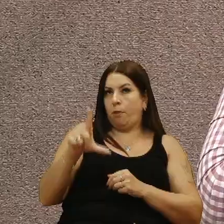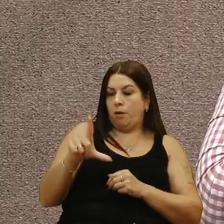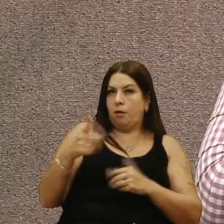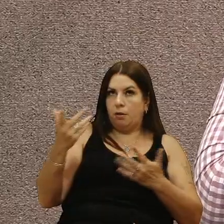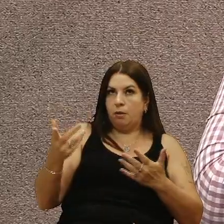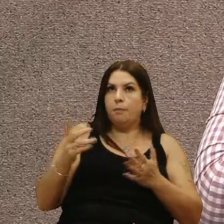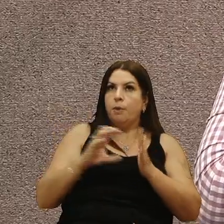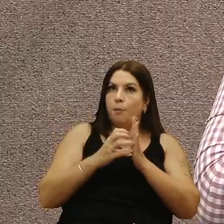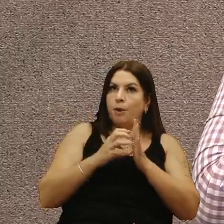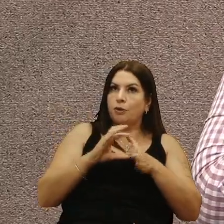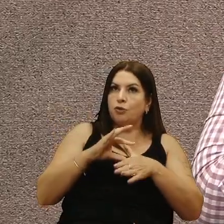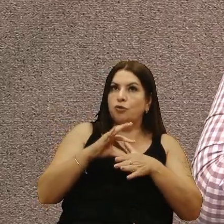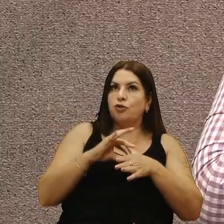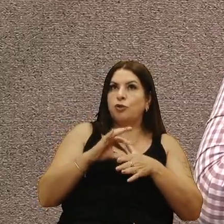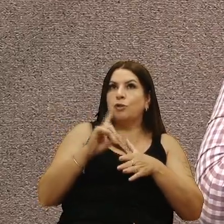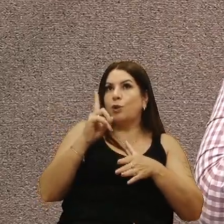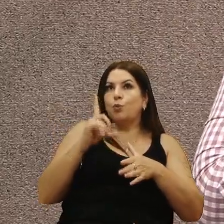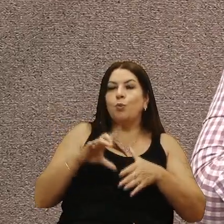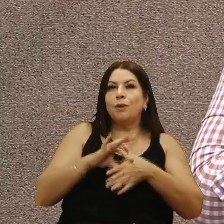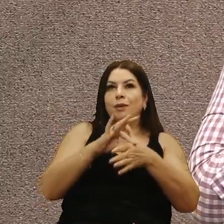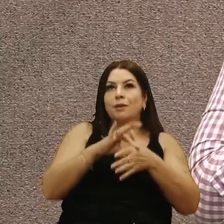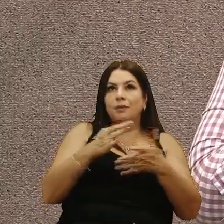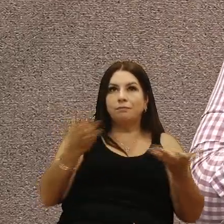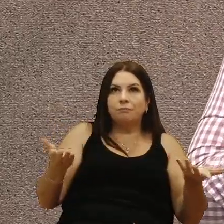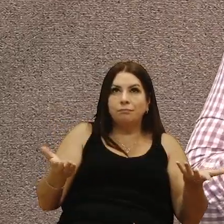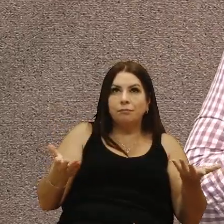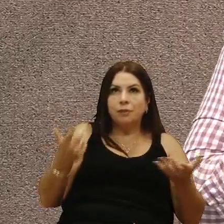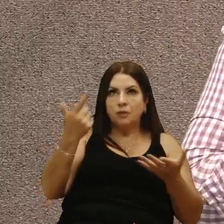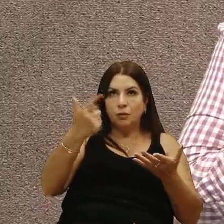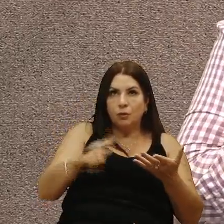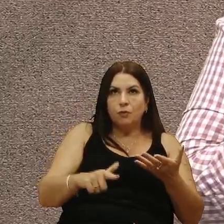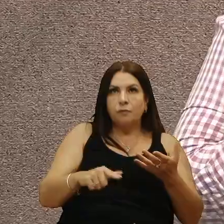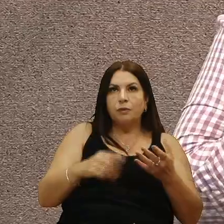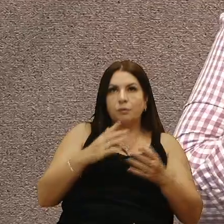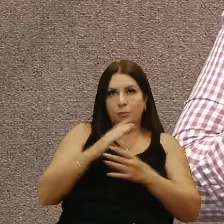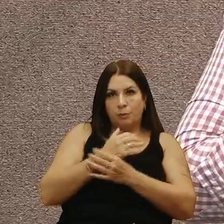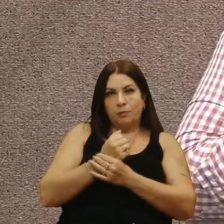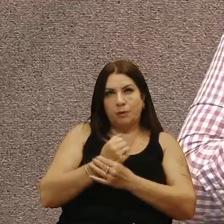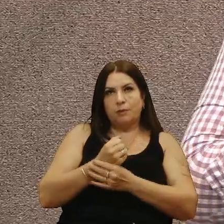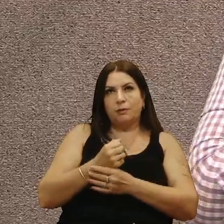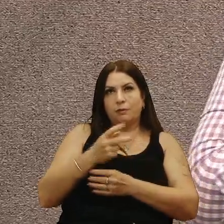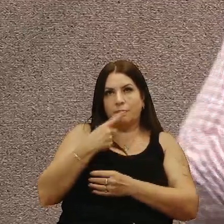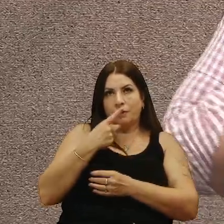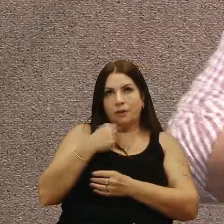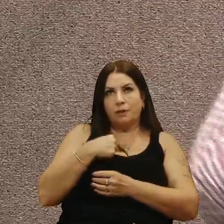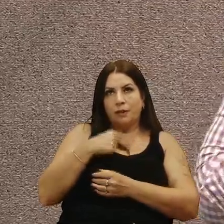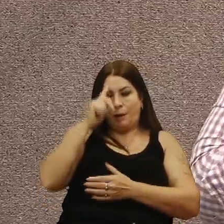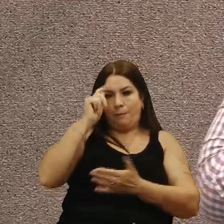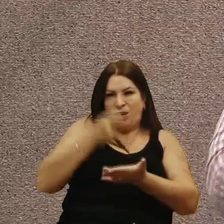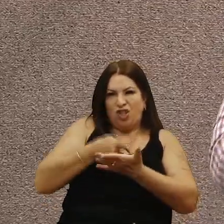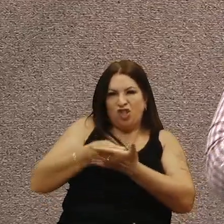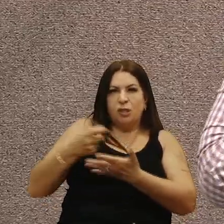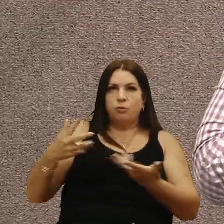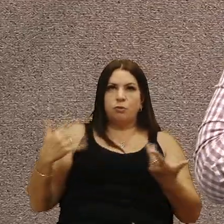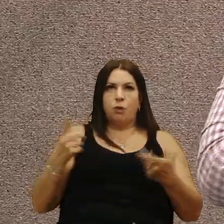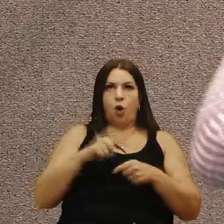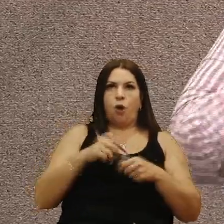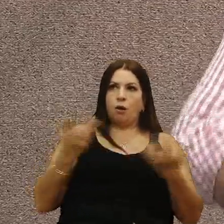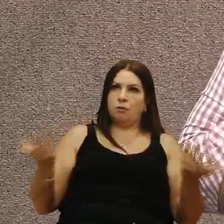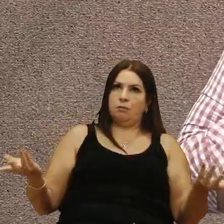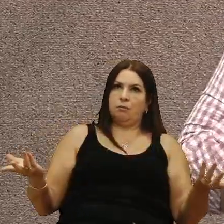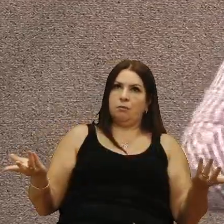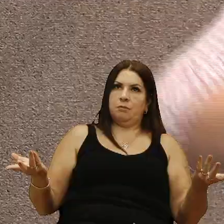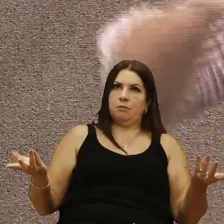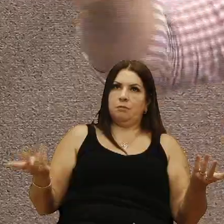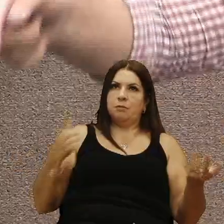Mas o partido só tem um líder. Presidente, novamente assegure a palavra, está sendo difícil, presidente. É machismo toda hora aqui. Eu vou ter que começar a